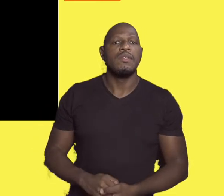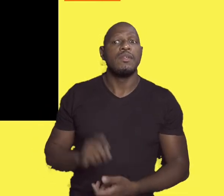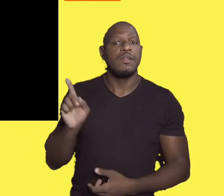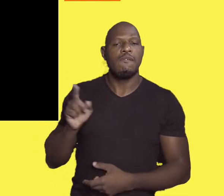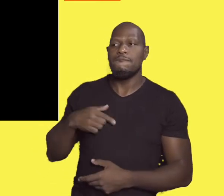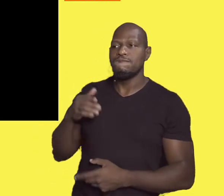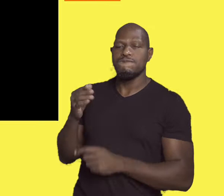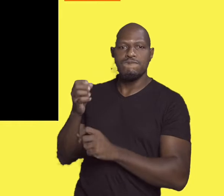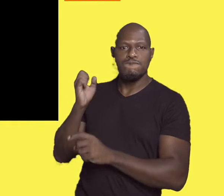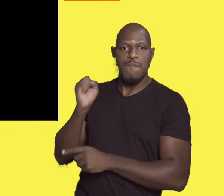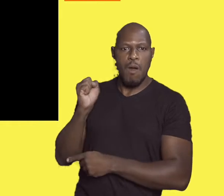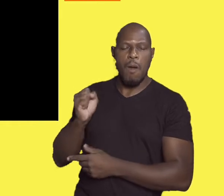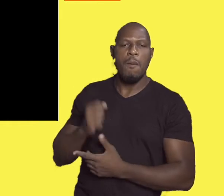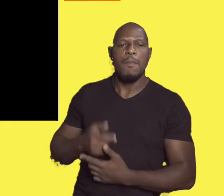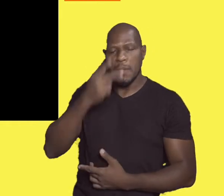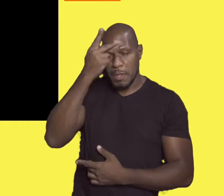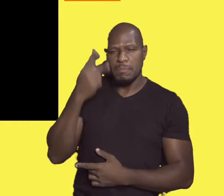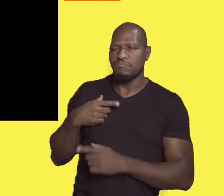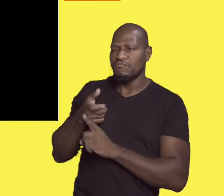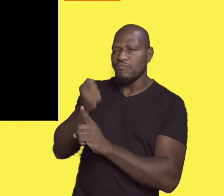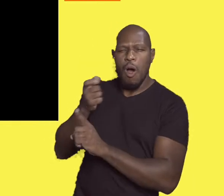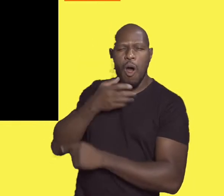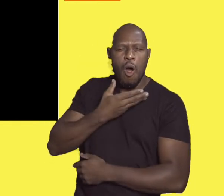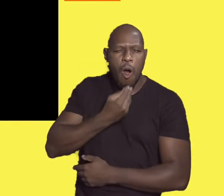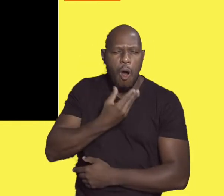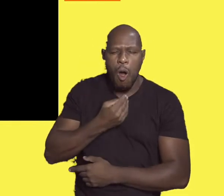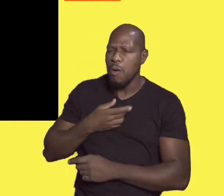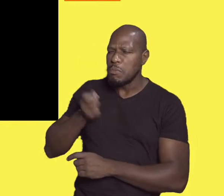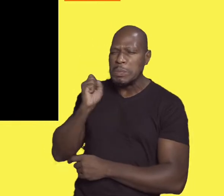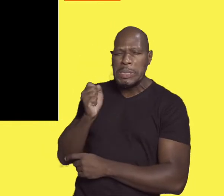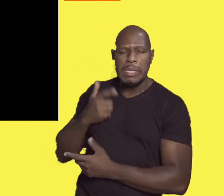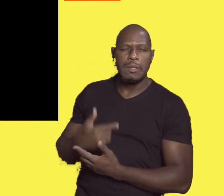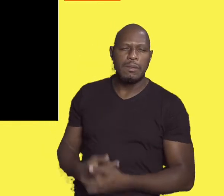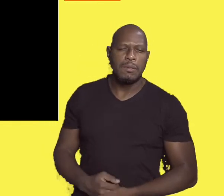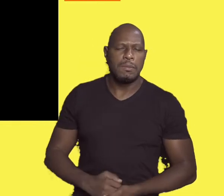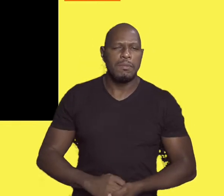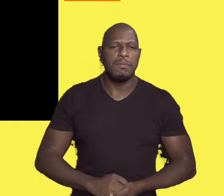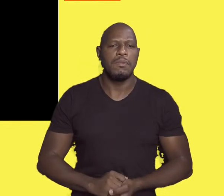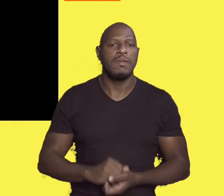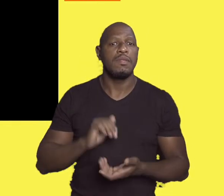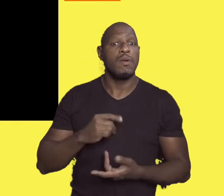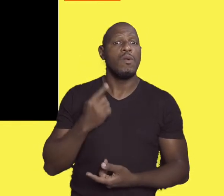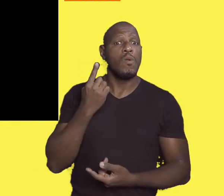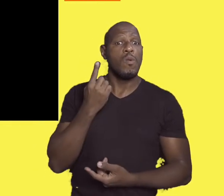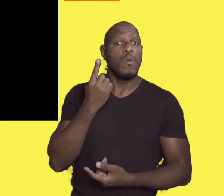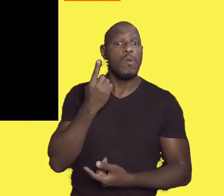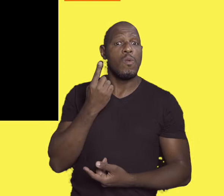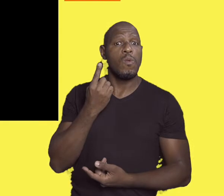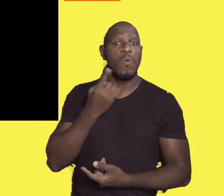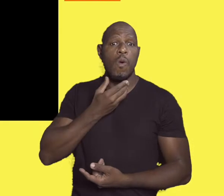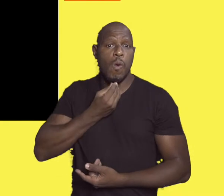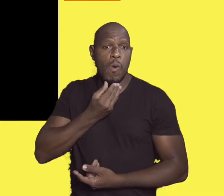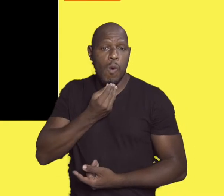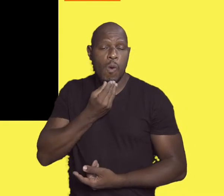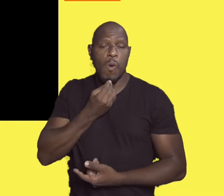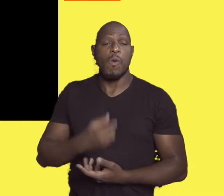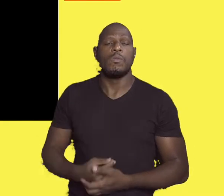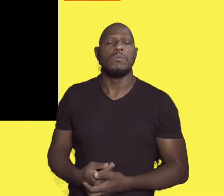ela matava. Então ela mata muitos homens, até que um camponês, um